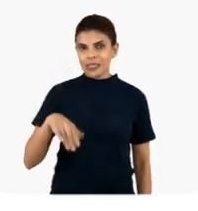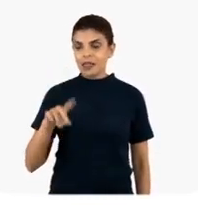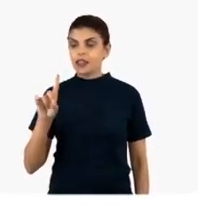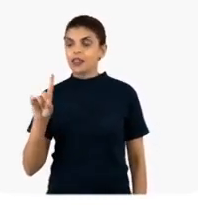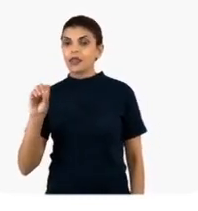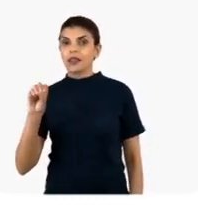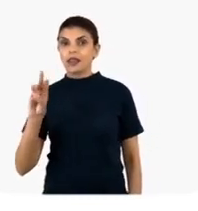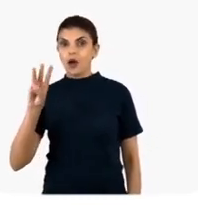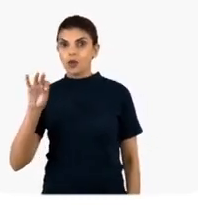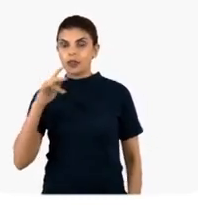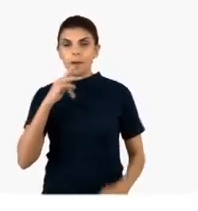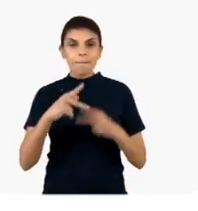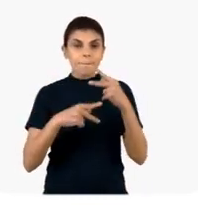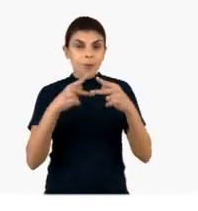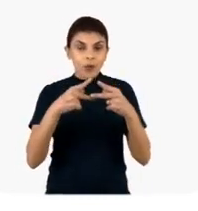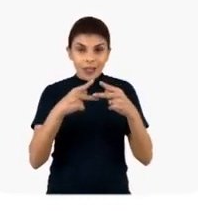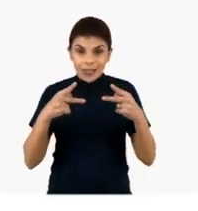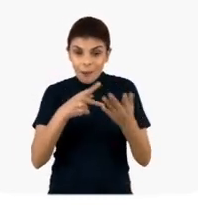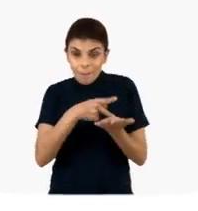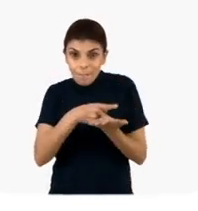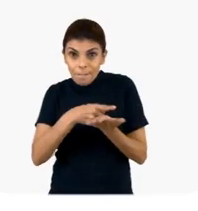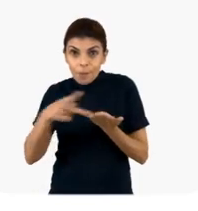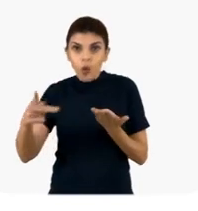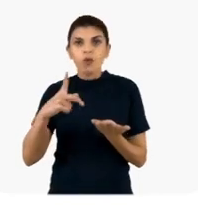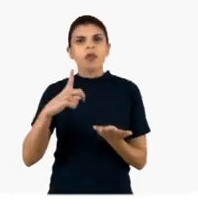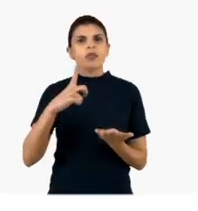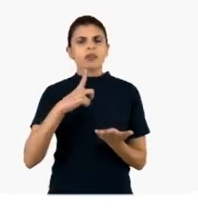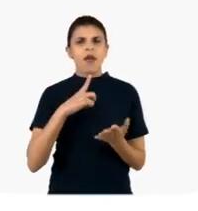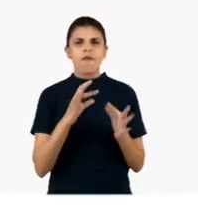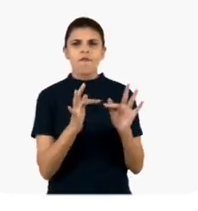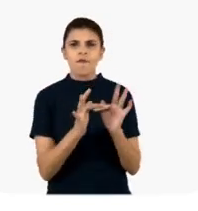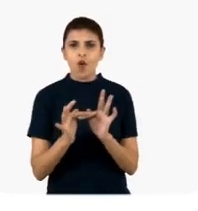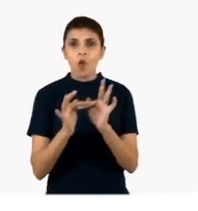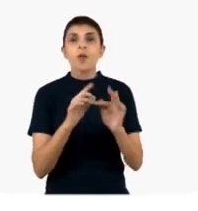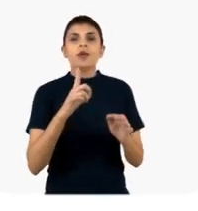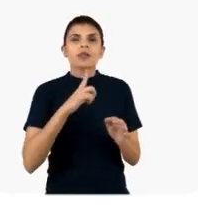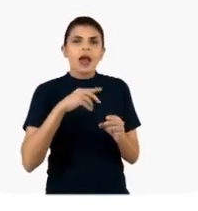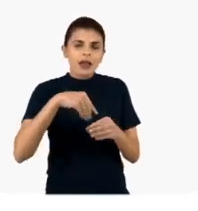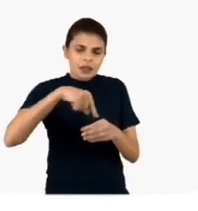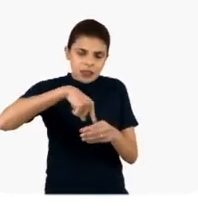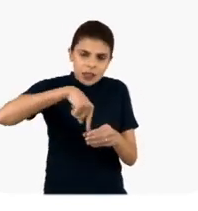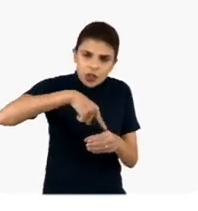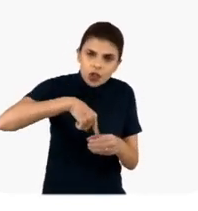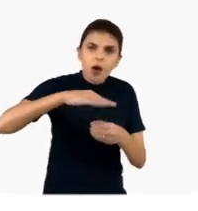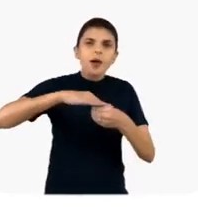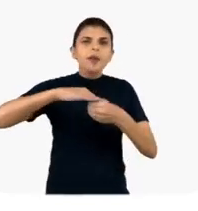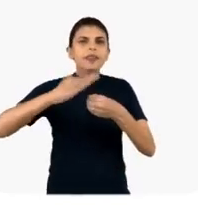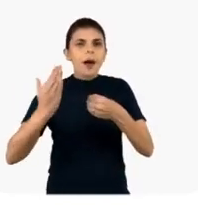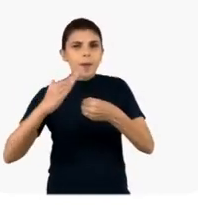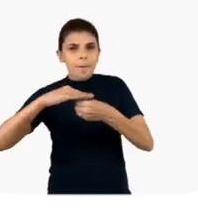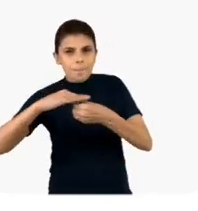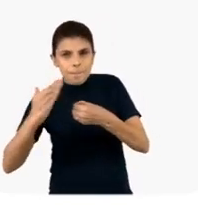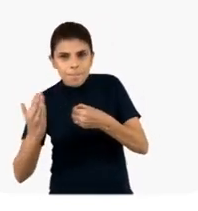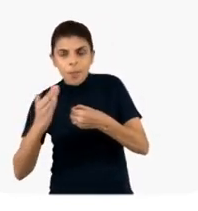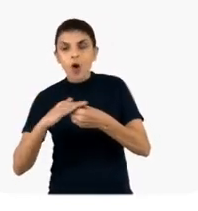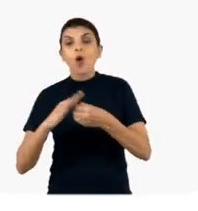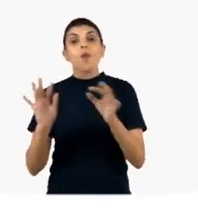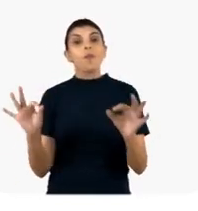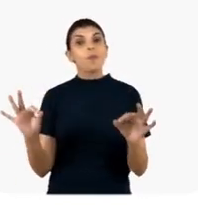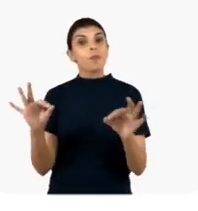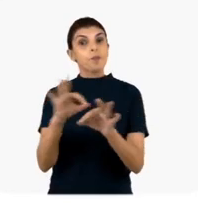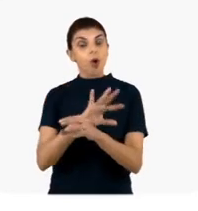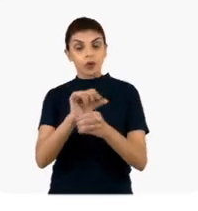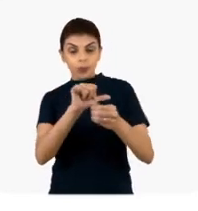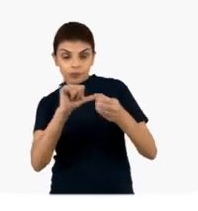a proteína pura que eu vou utilizar, passa por um processo de formulação, ou seja, uma dissolução com diferentes tampões e vamos